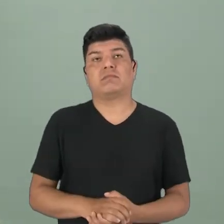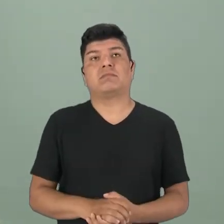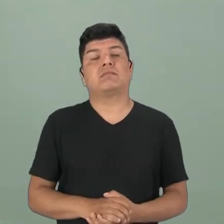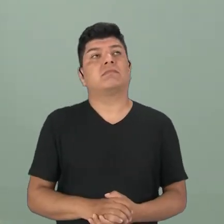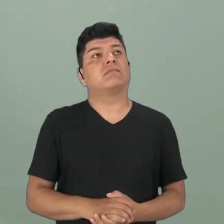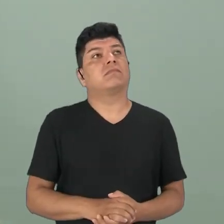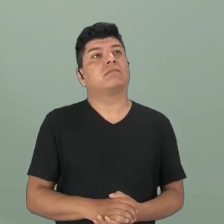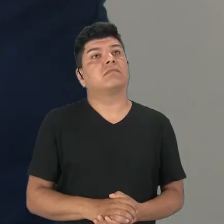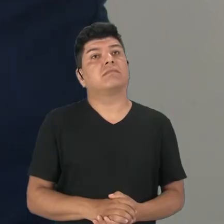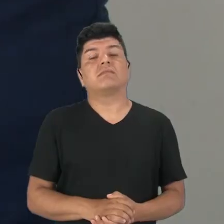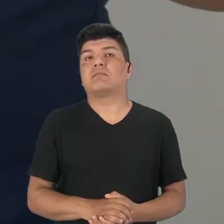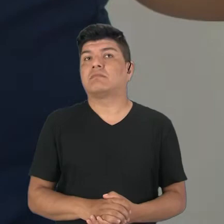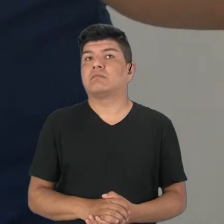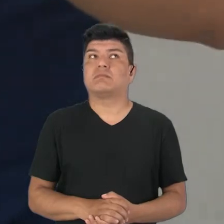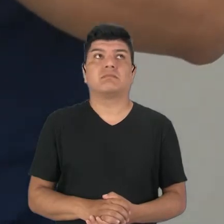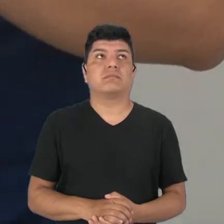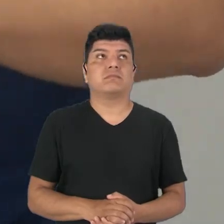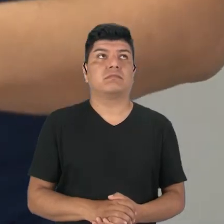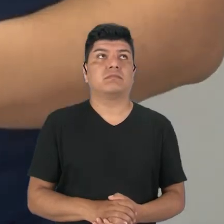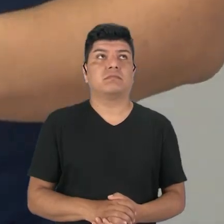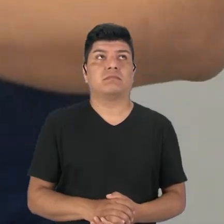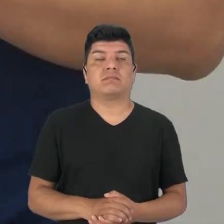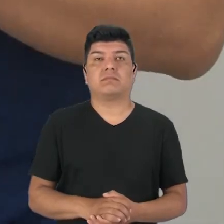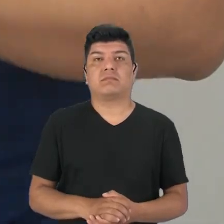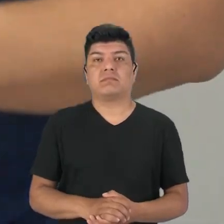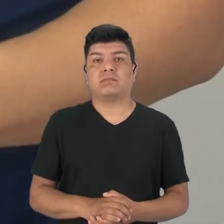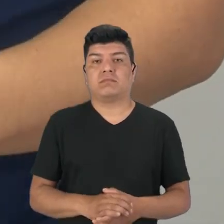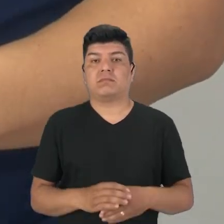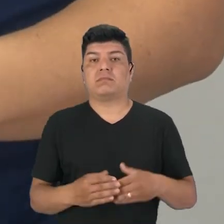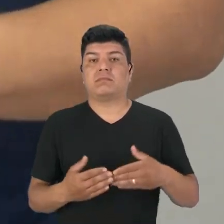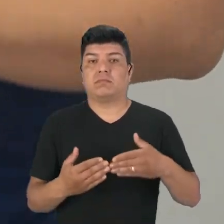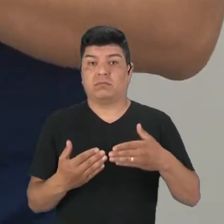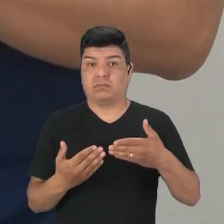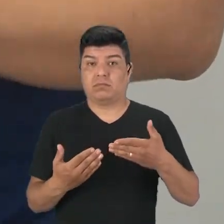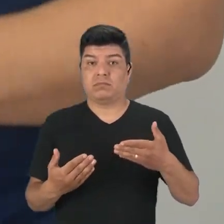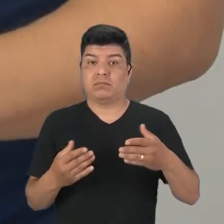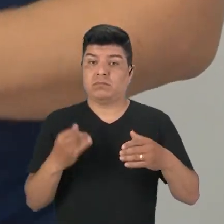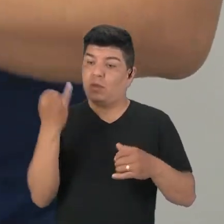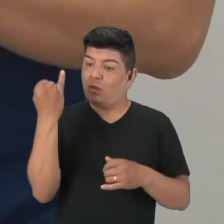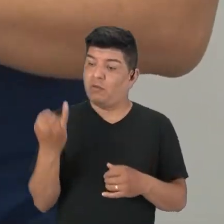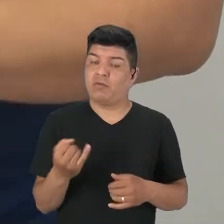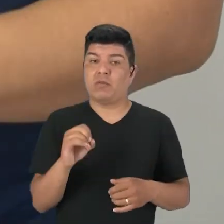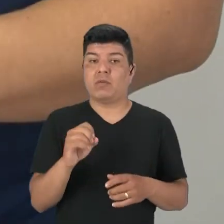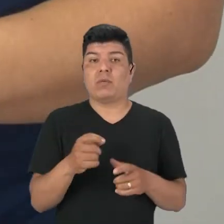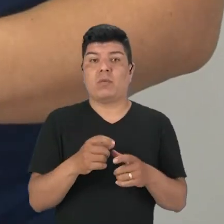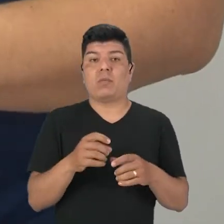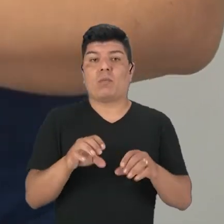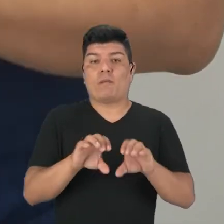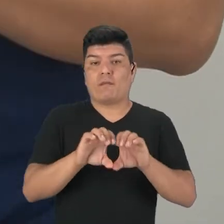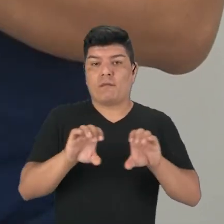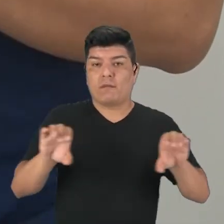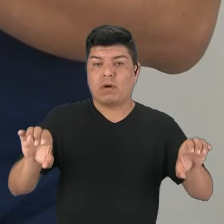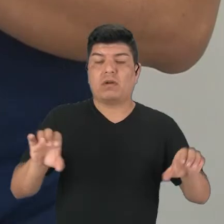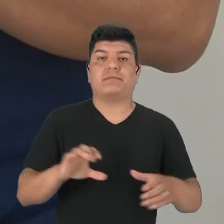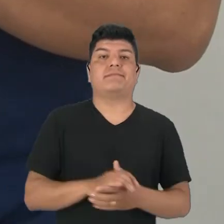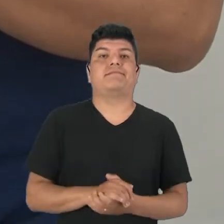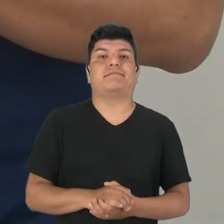lá. Aqui eu tô falando da largura, a espessura eu tô me referindo aqui, ó. Se ele é fino, se ele é grosso. Se ele é muito